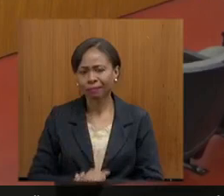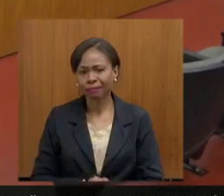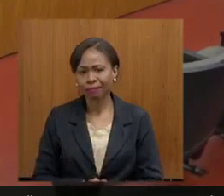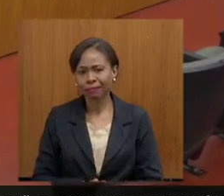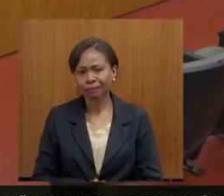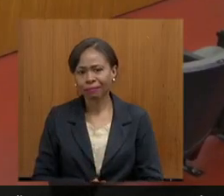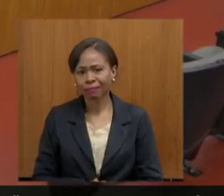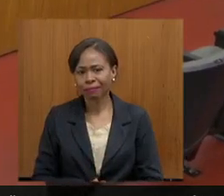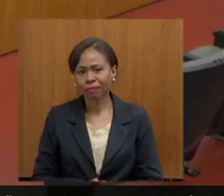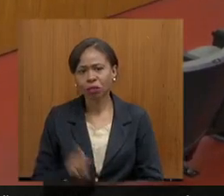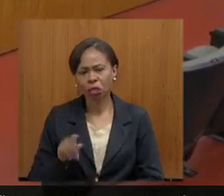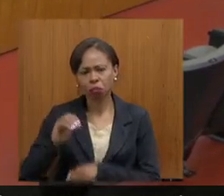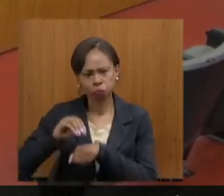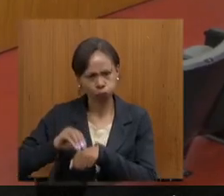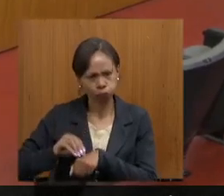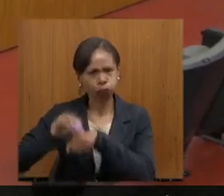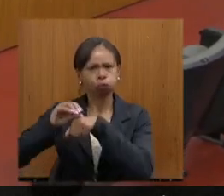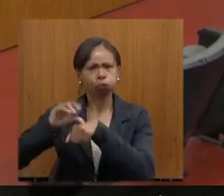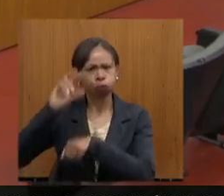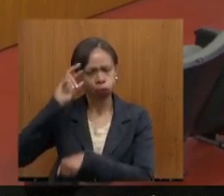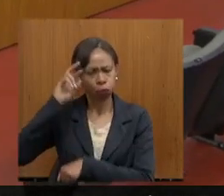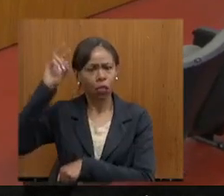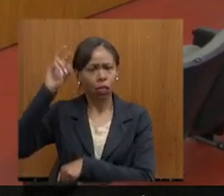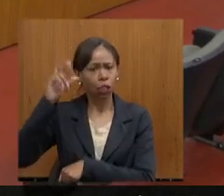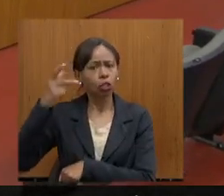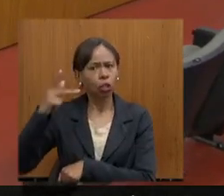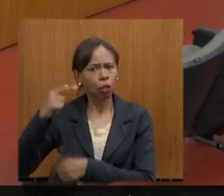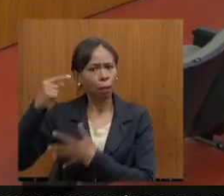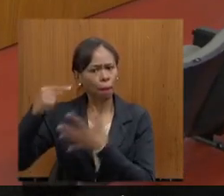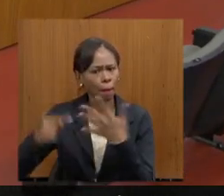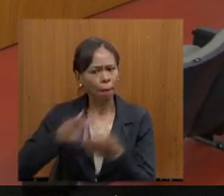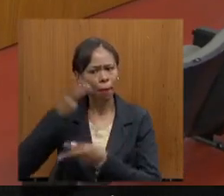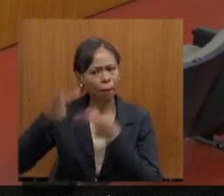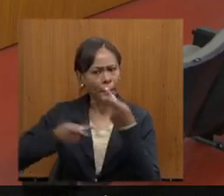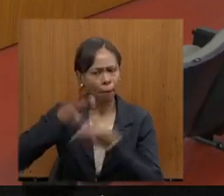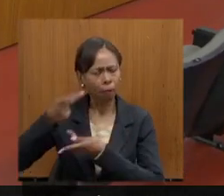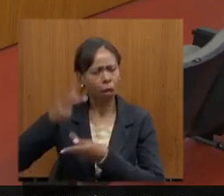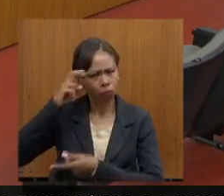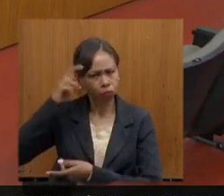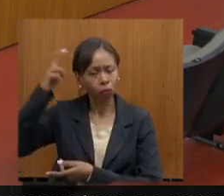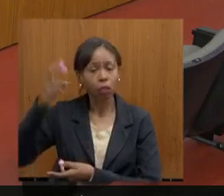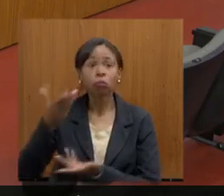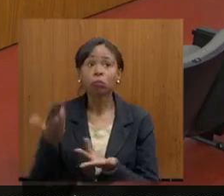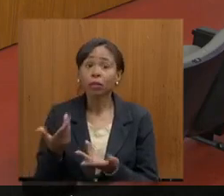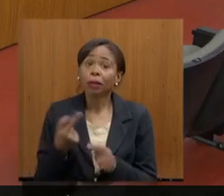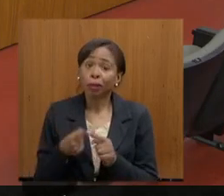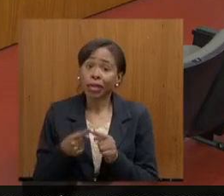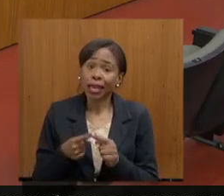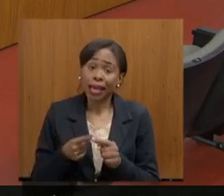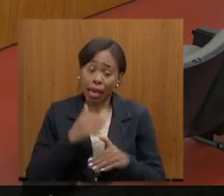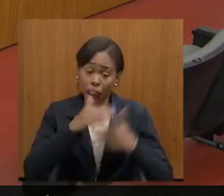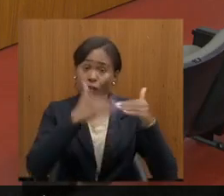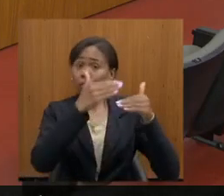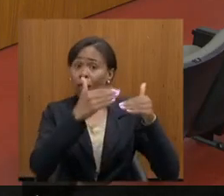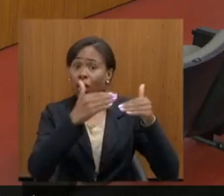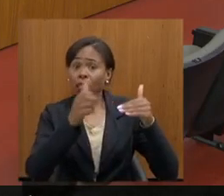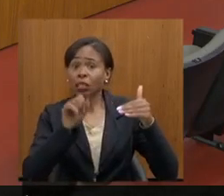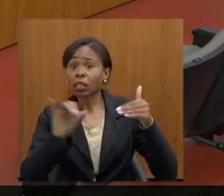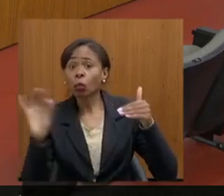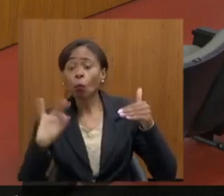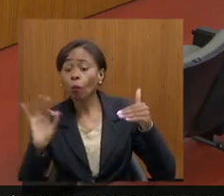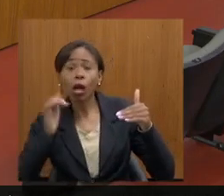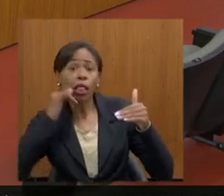a sabedoria nos seus comentários Então realmente desenvolvimento não se faz a energia não se faz mesmo